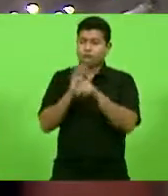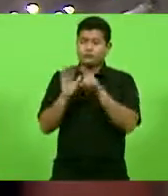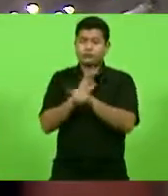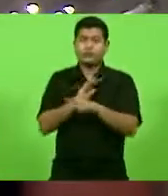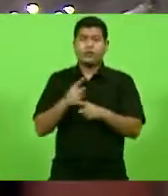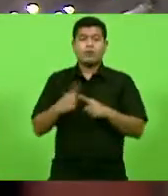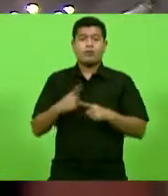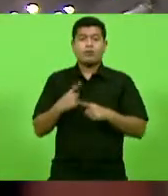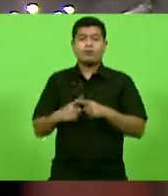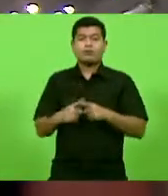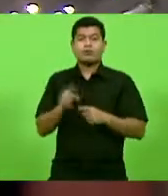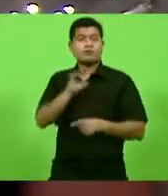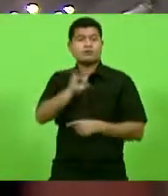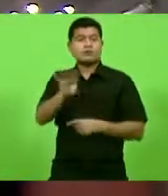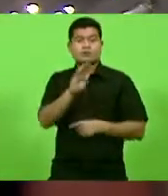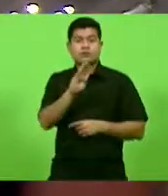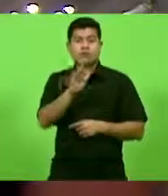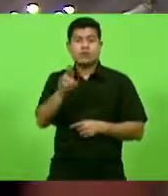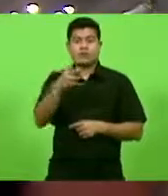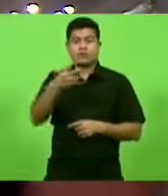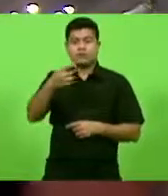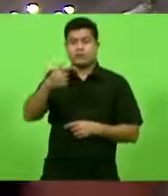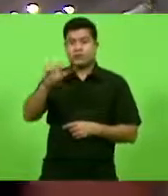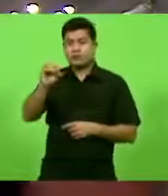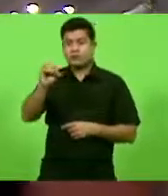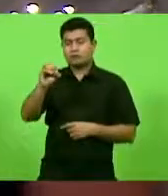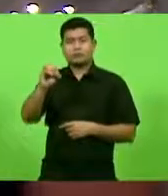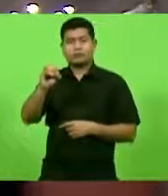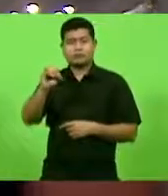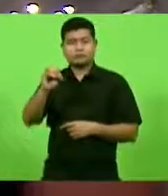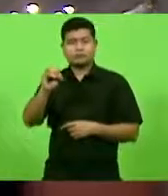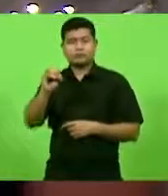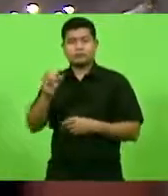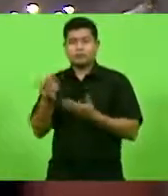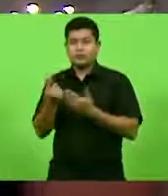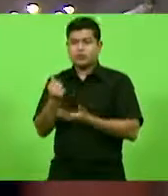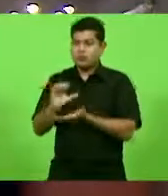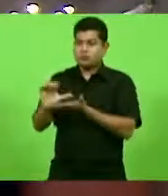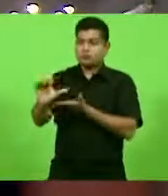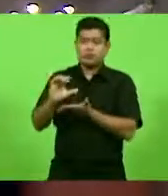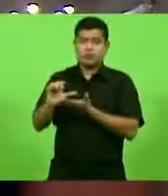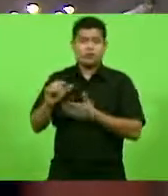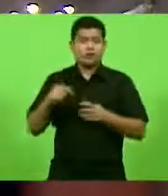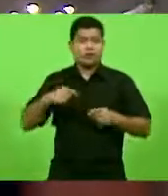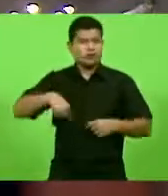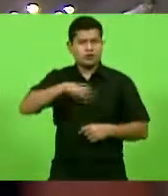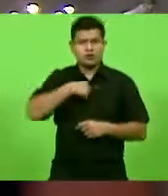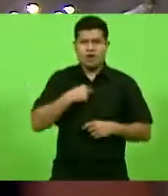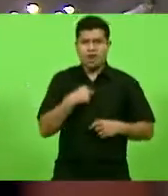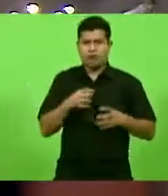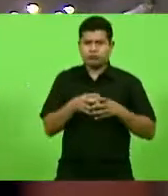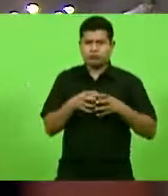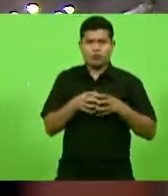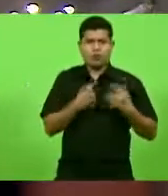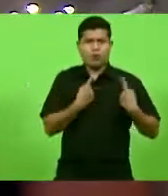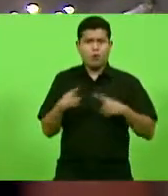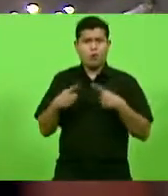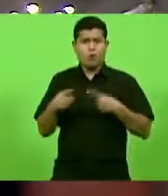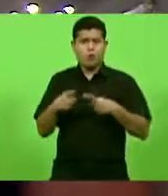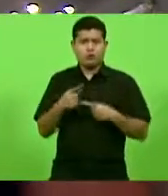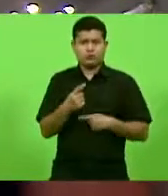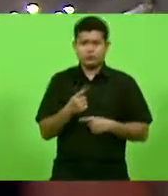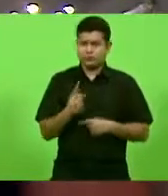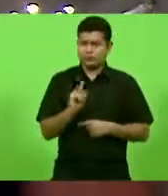tão somente a BR-470. A bancada do Oeste nunca foi contra a aplicação dos recursos na